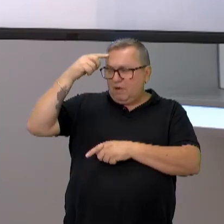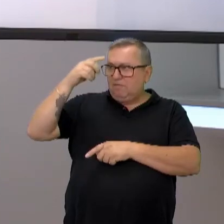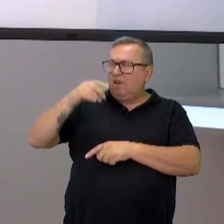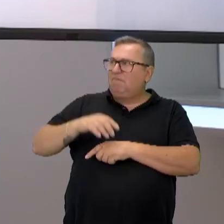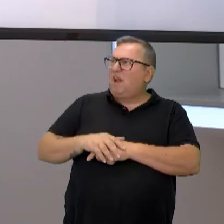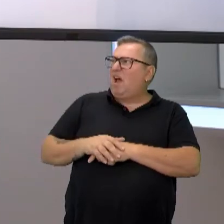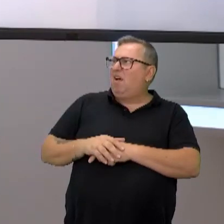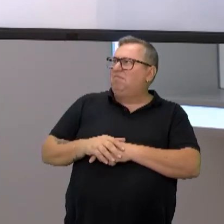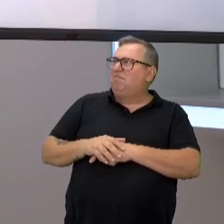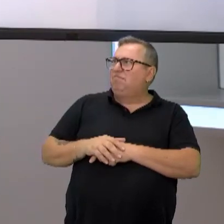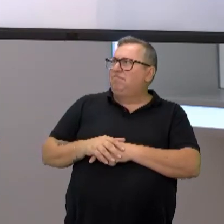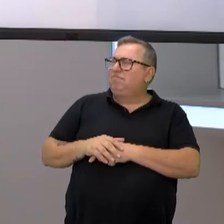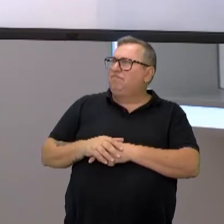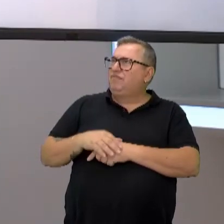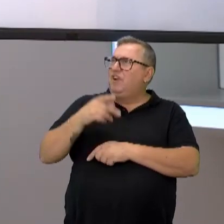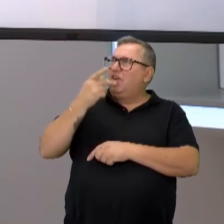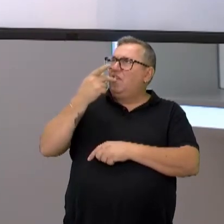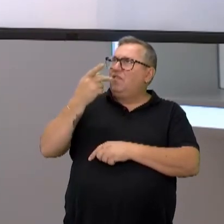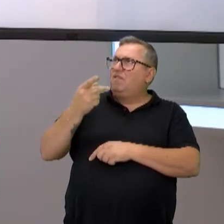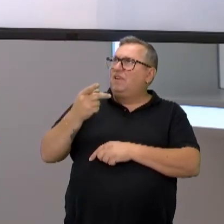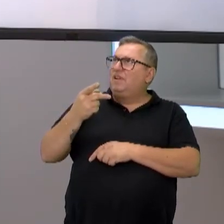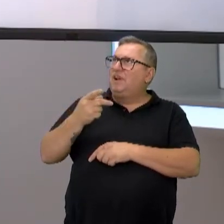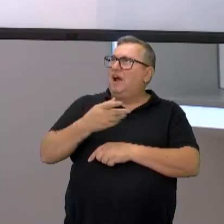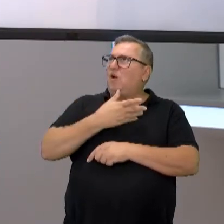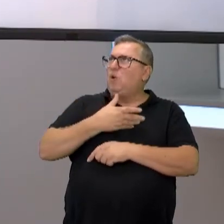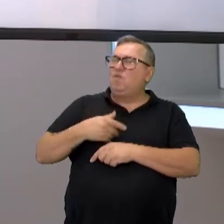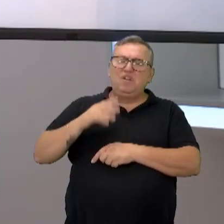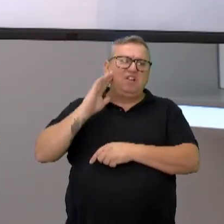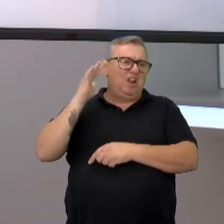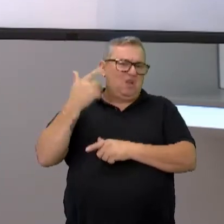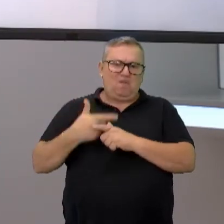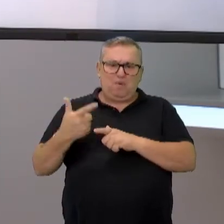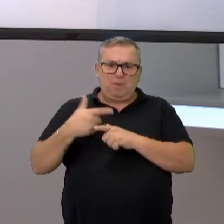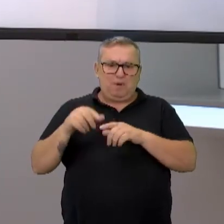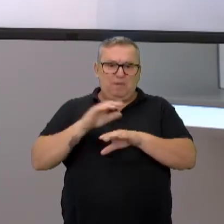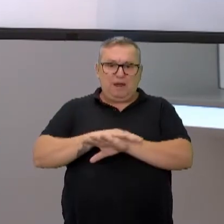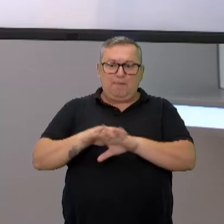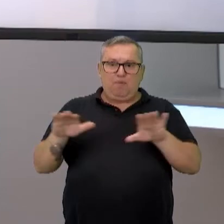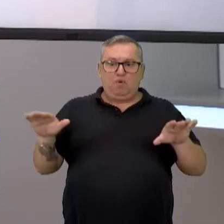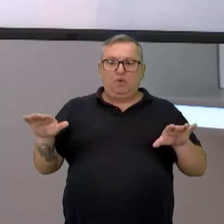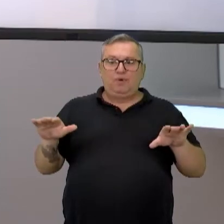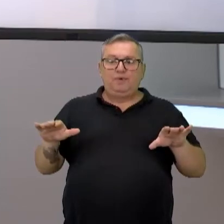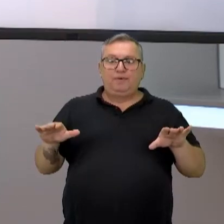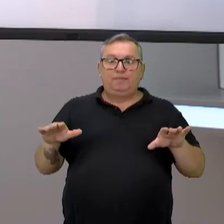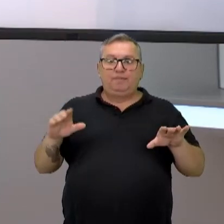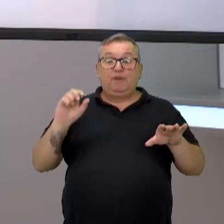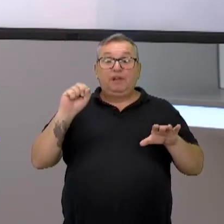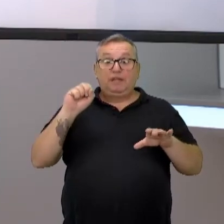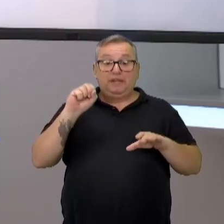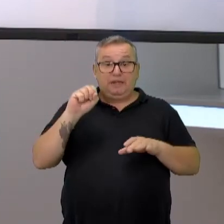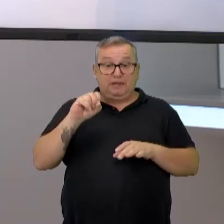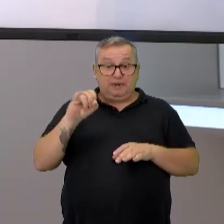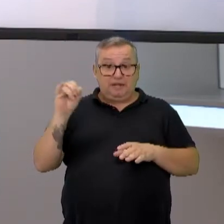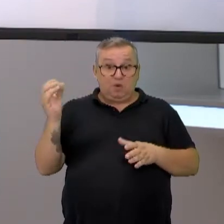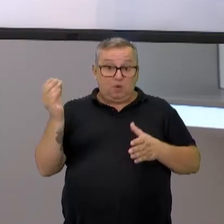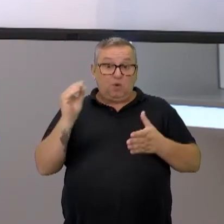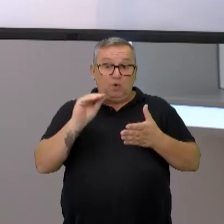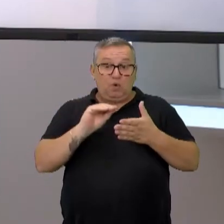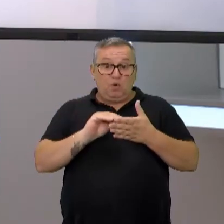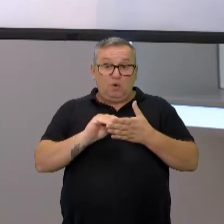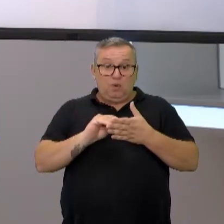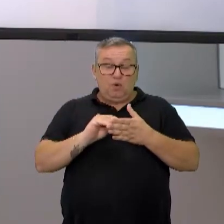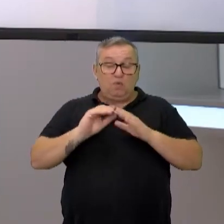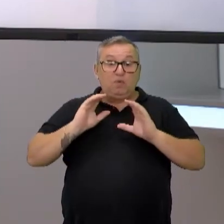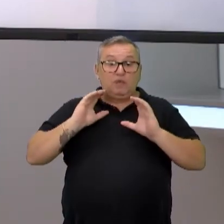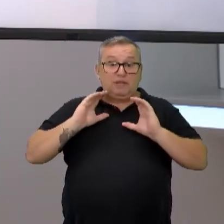uma proposta de intervenção, mas eu vou falar, as autoridades devem resolver o problema, e pronto. se você se colocar como